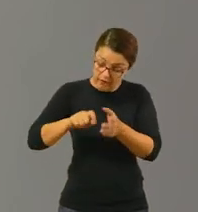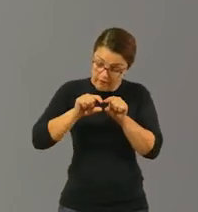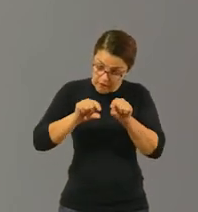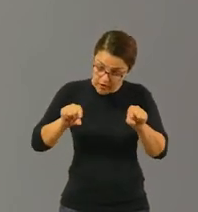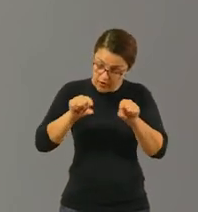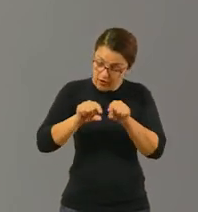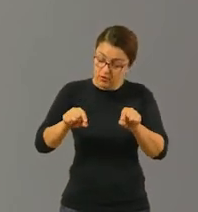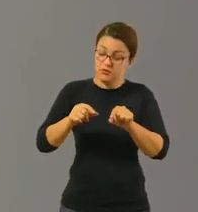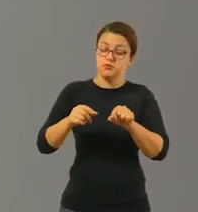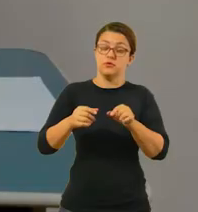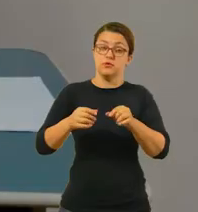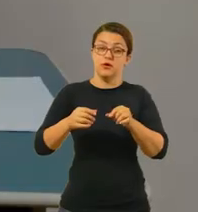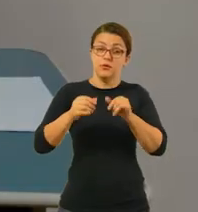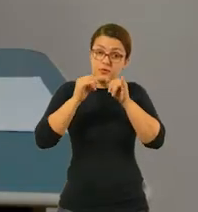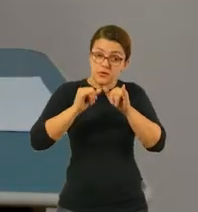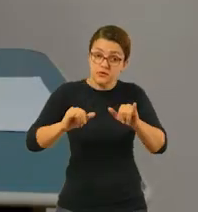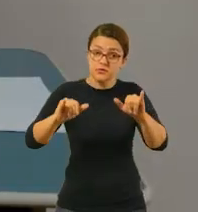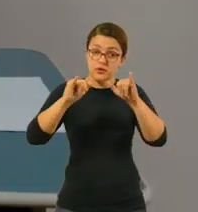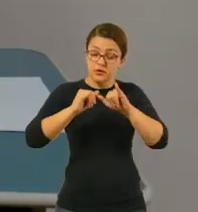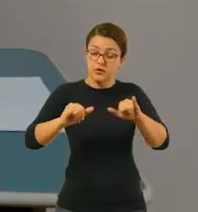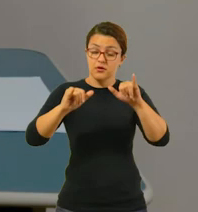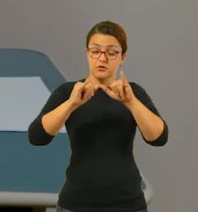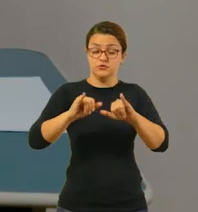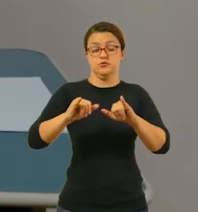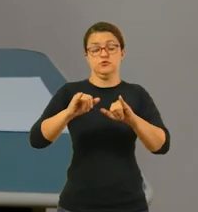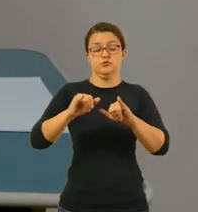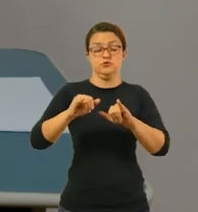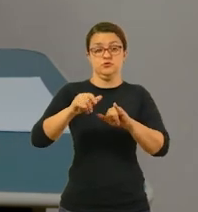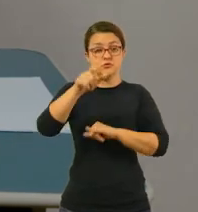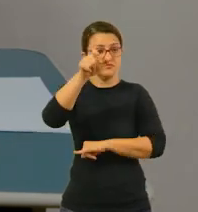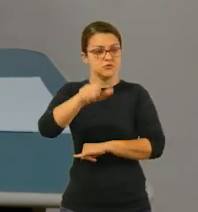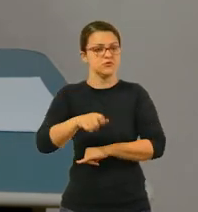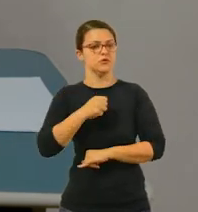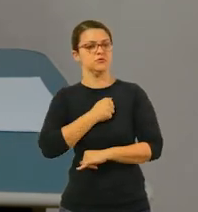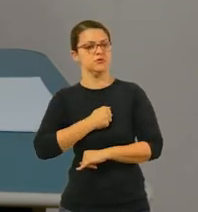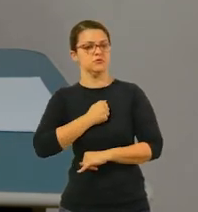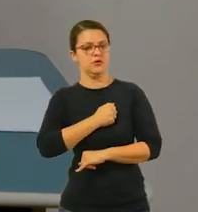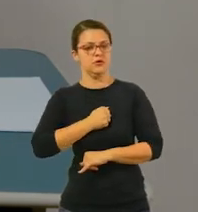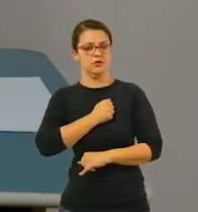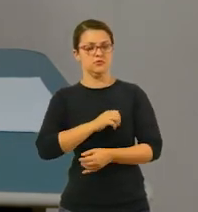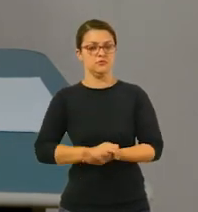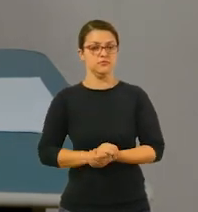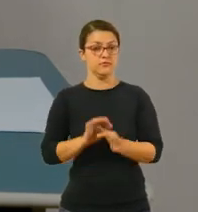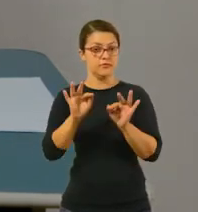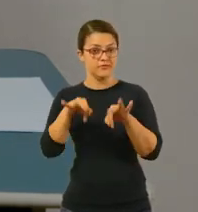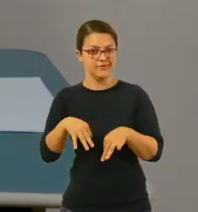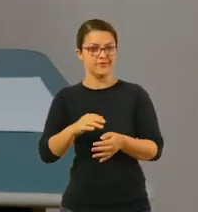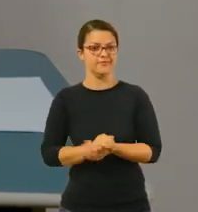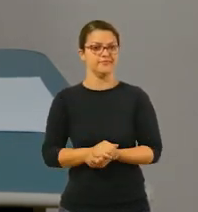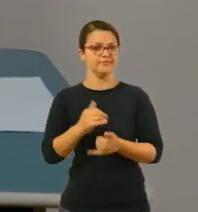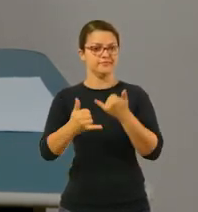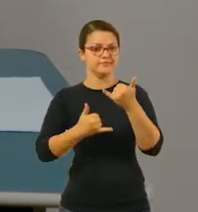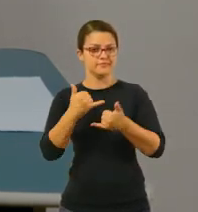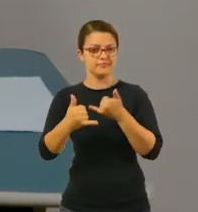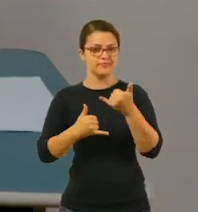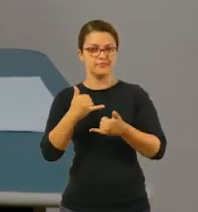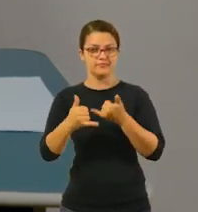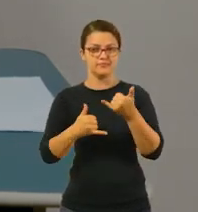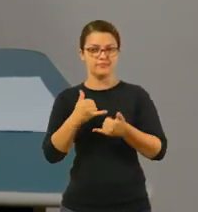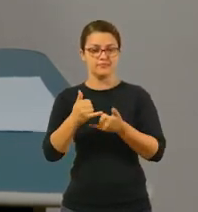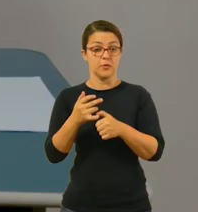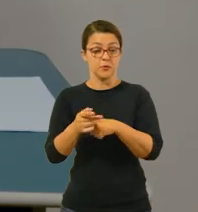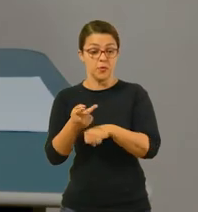com a criatividade da criança. Estimule a criança a escrever a frase, a mensagem ou a declaração para essa pessoa que está